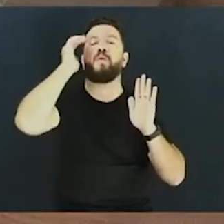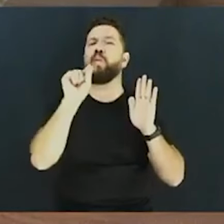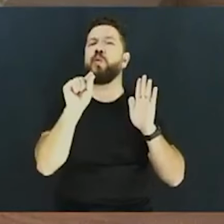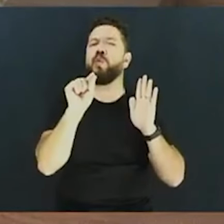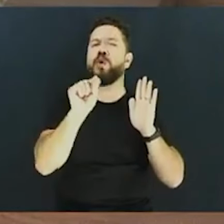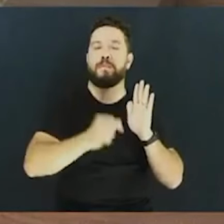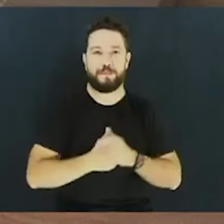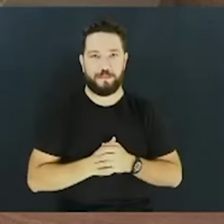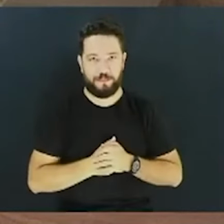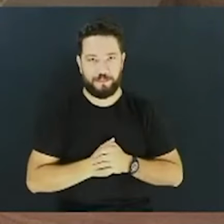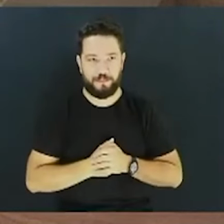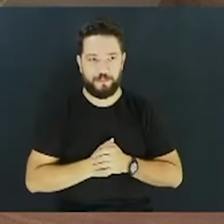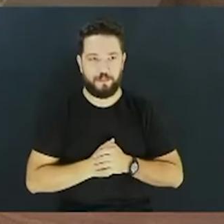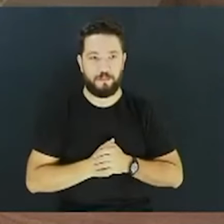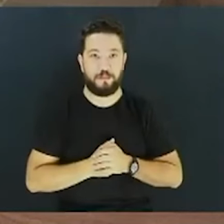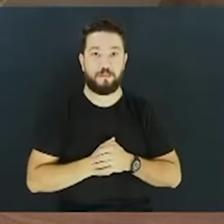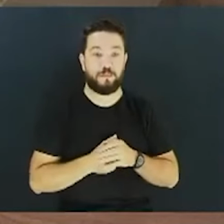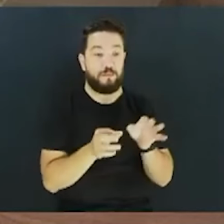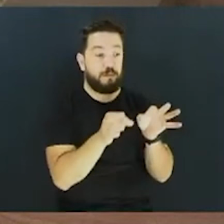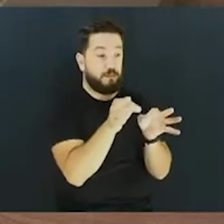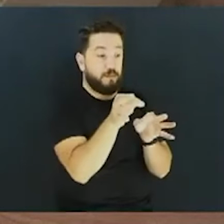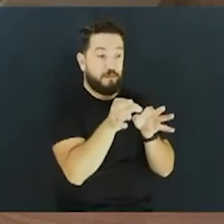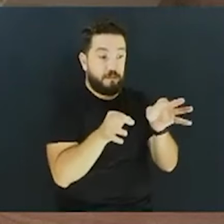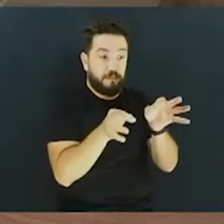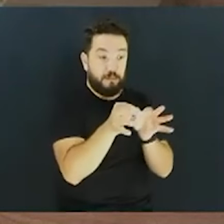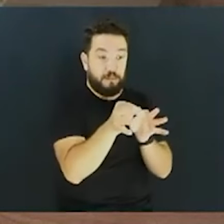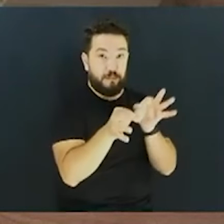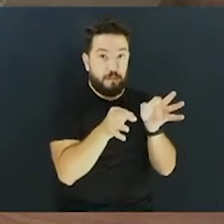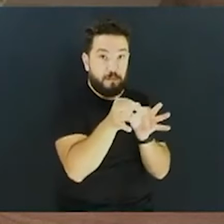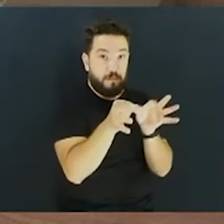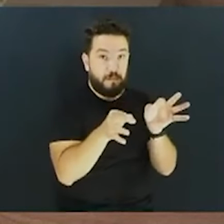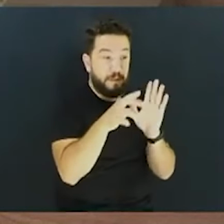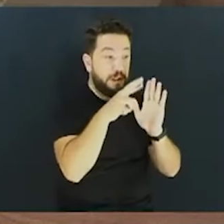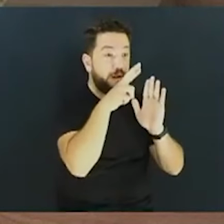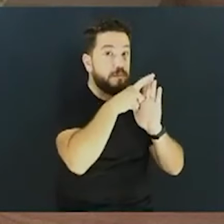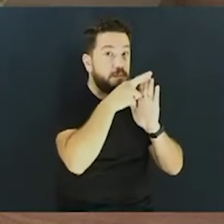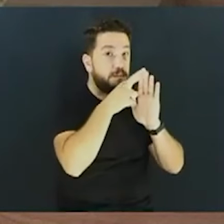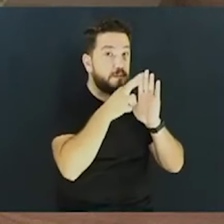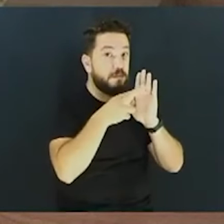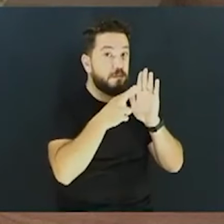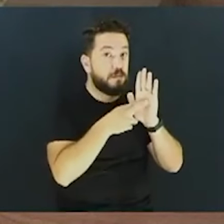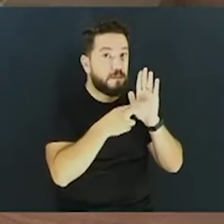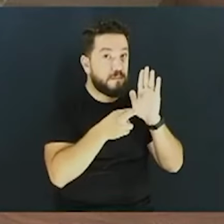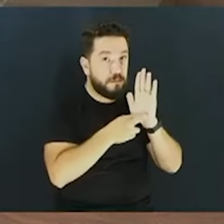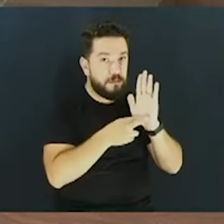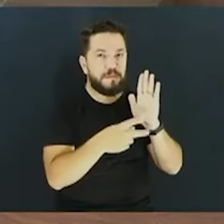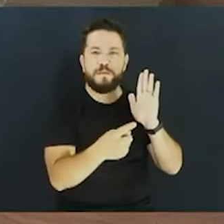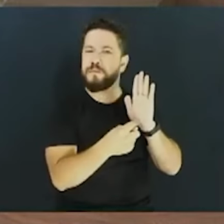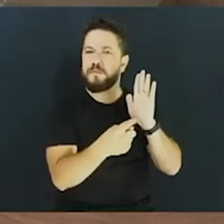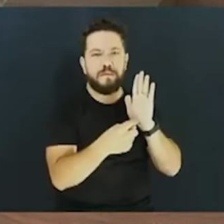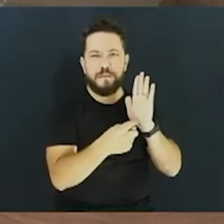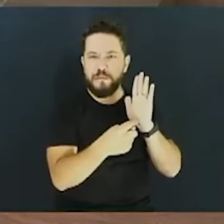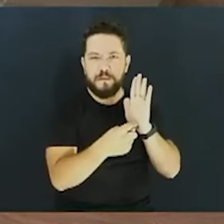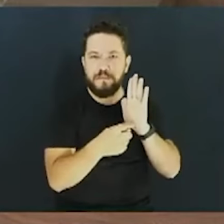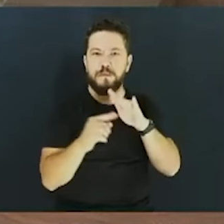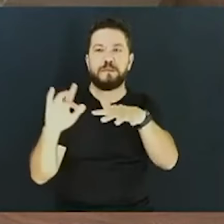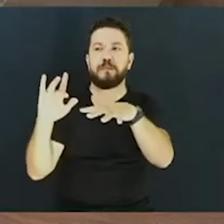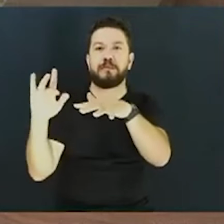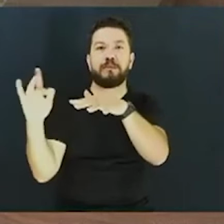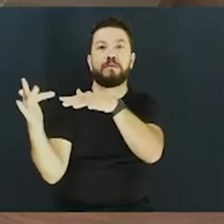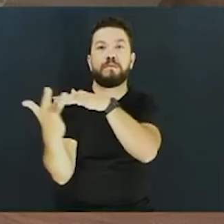Estabelece normas relativas à transparência de redes sociais e de serviços de